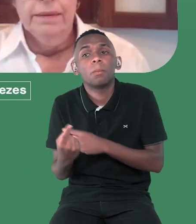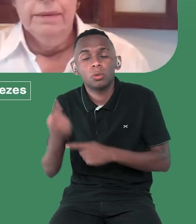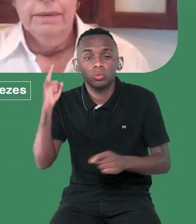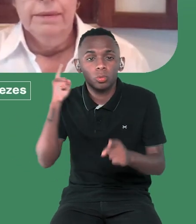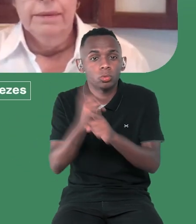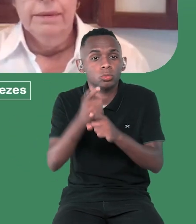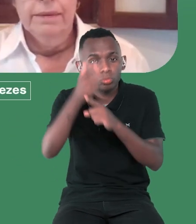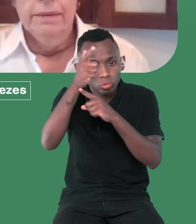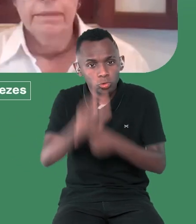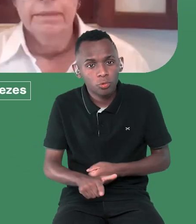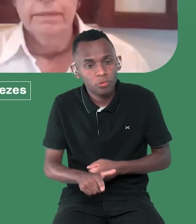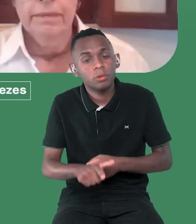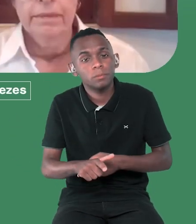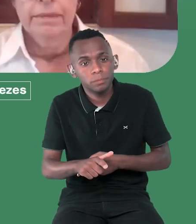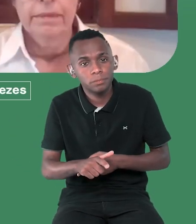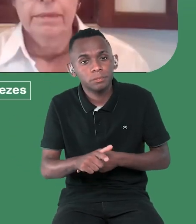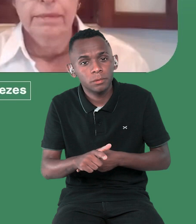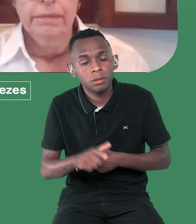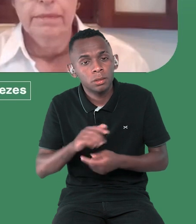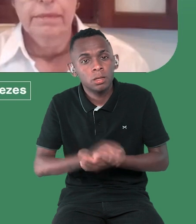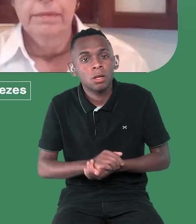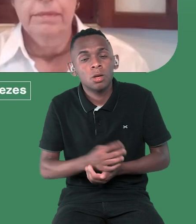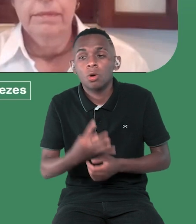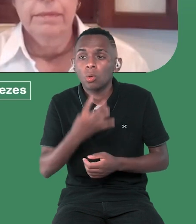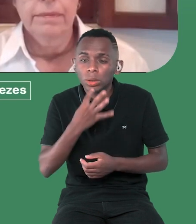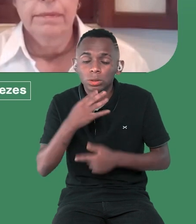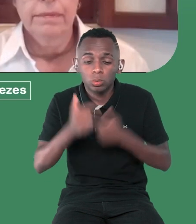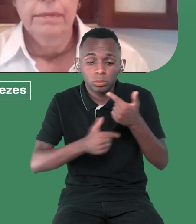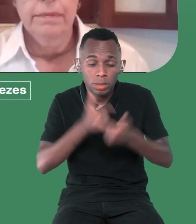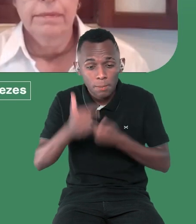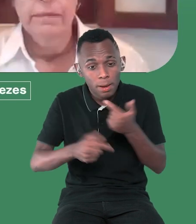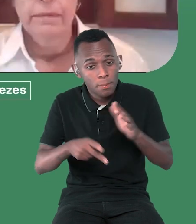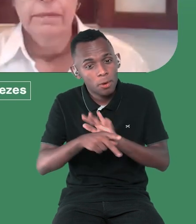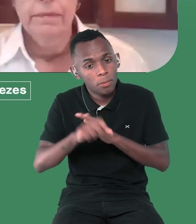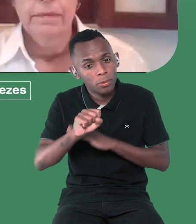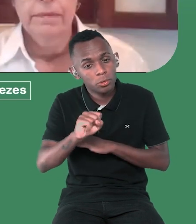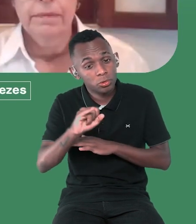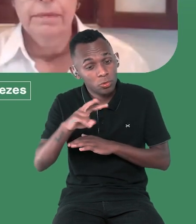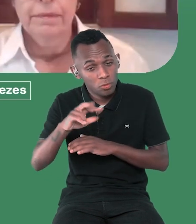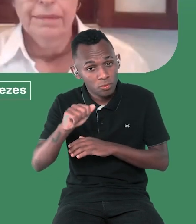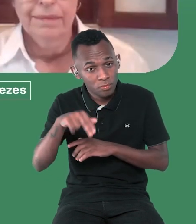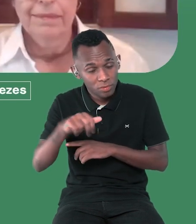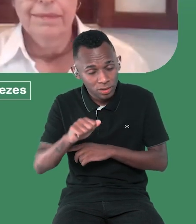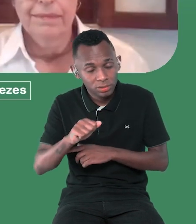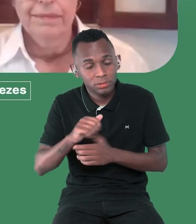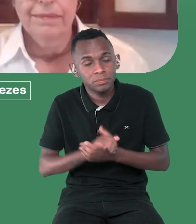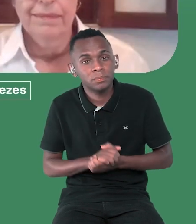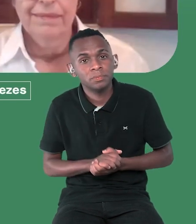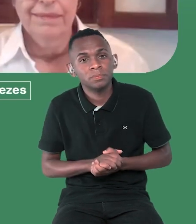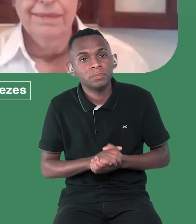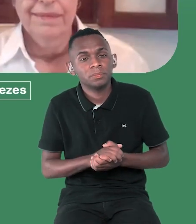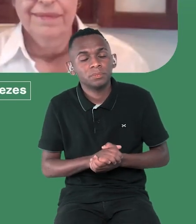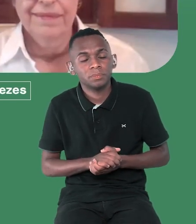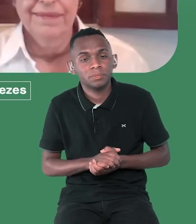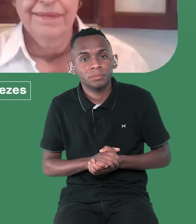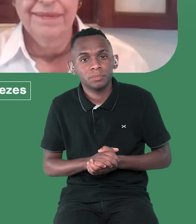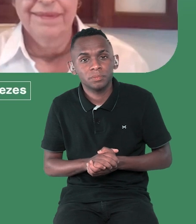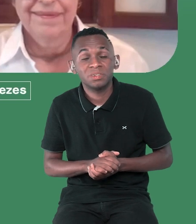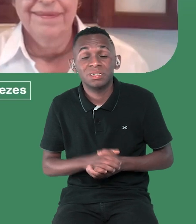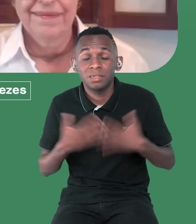reencontrar com ele e conheci o trabalho da Silvana. E eu Então, pensei isso assim, a gente nossa, entrar para aí, esse